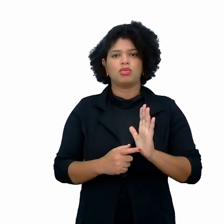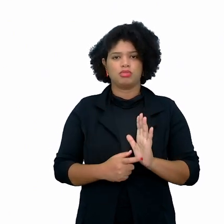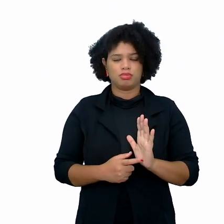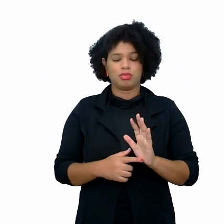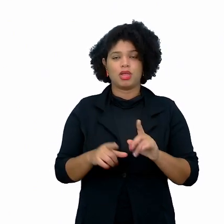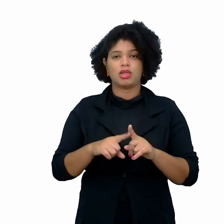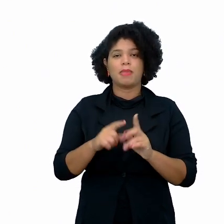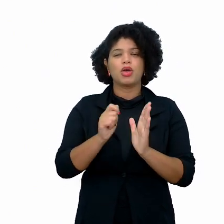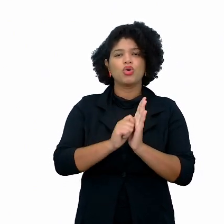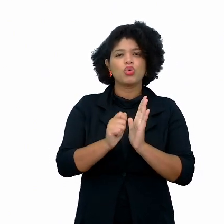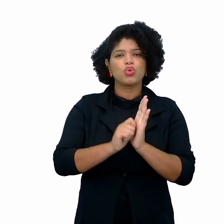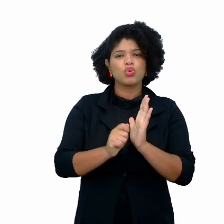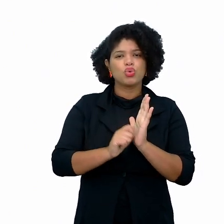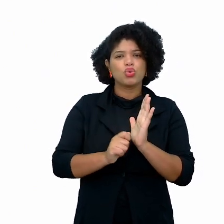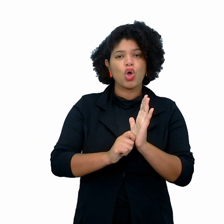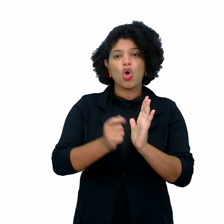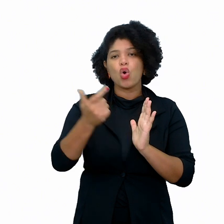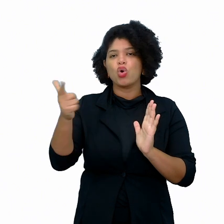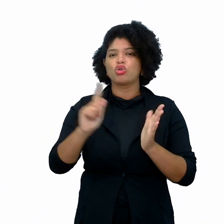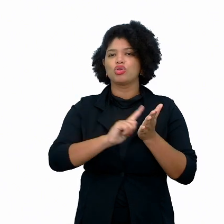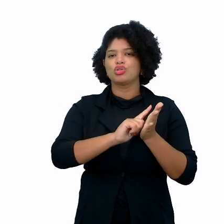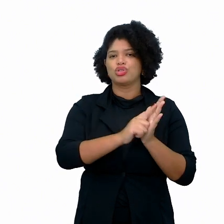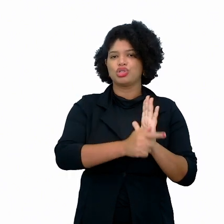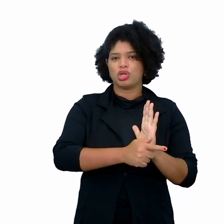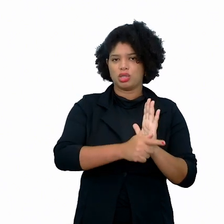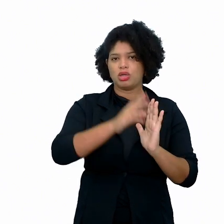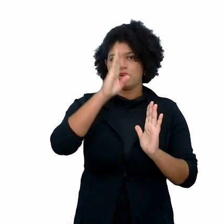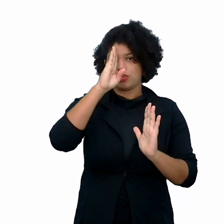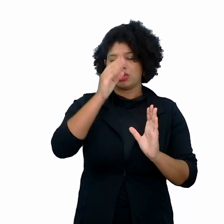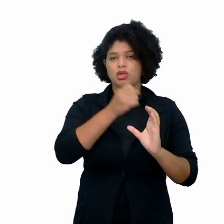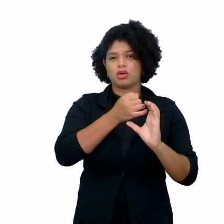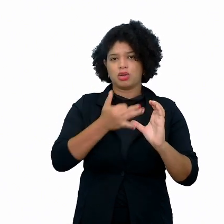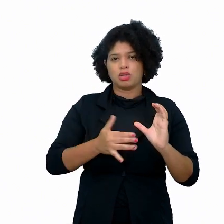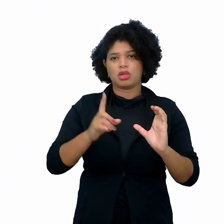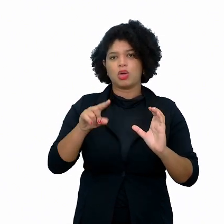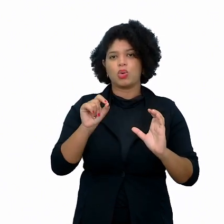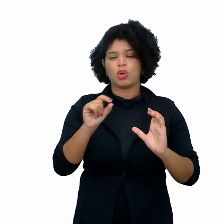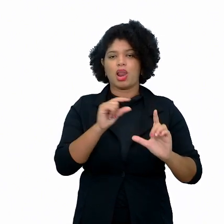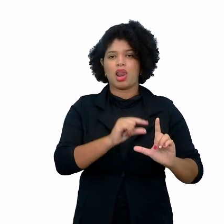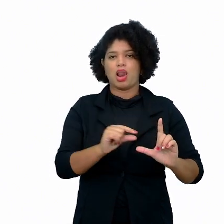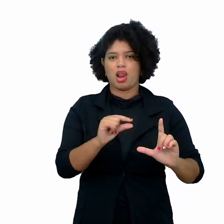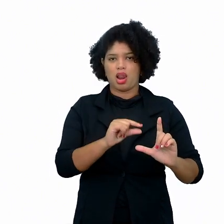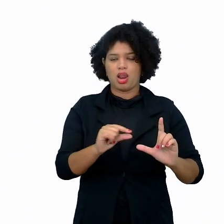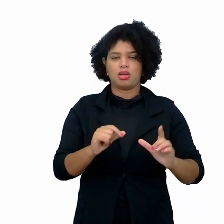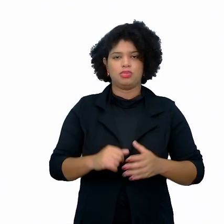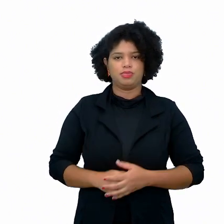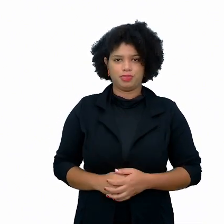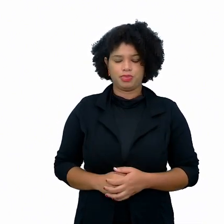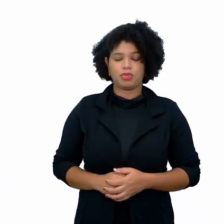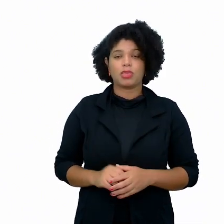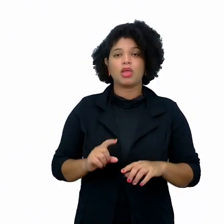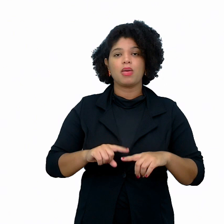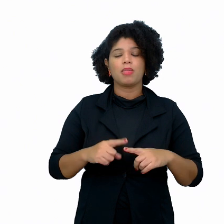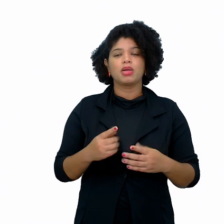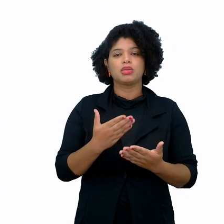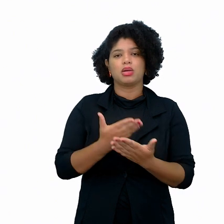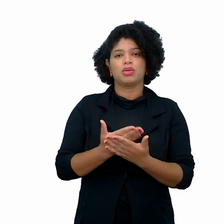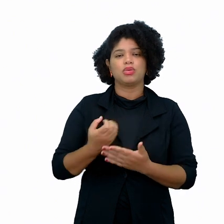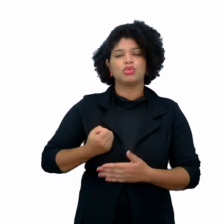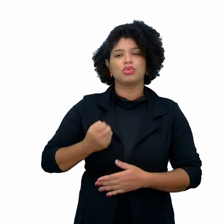e escrever outro gênero característico deste campo, que é a legenda. Já a aula